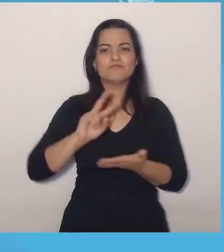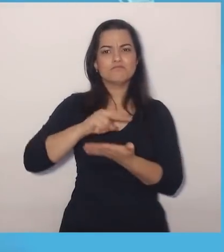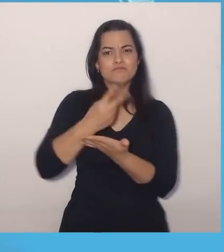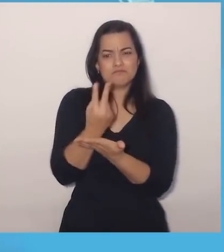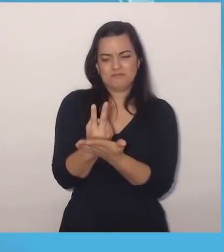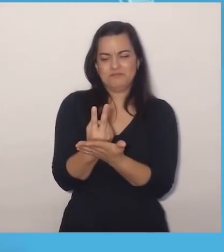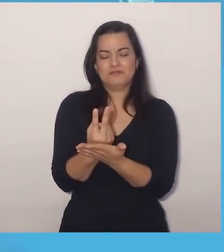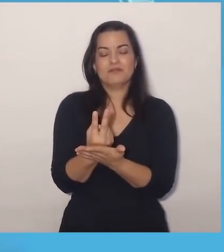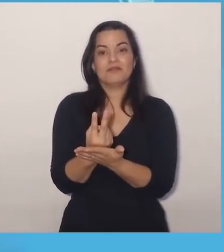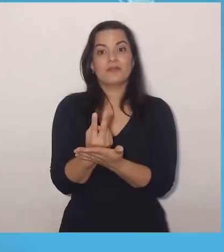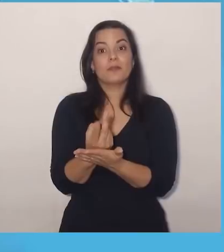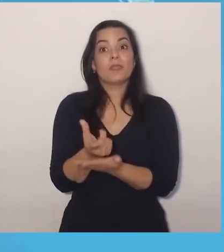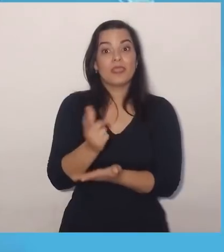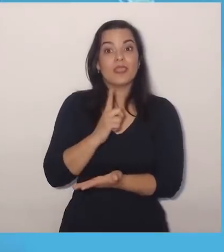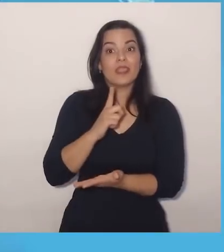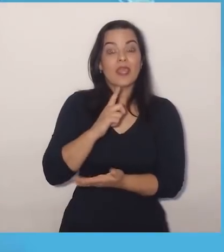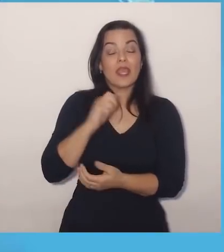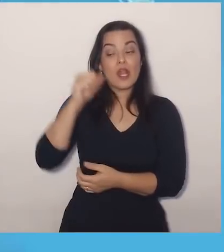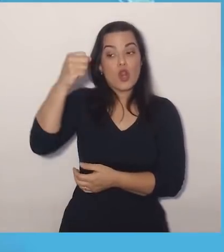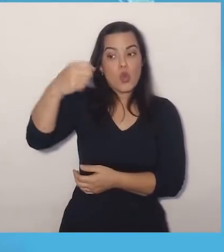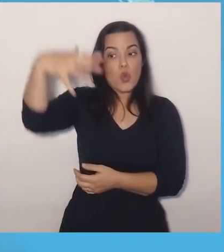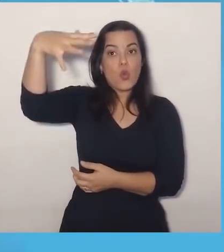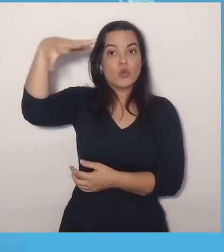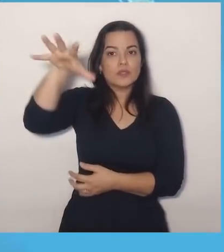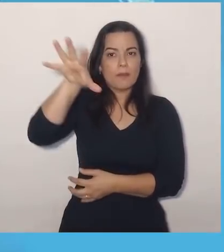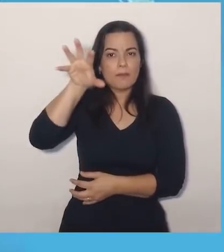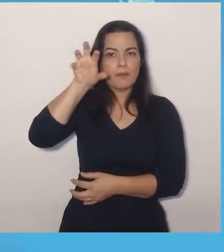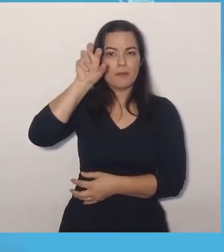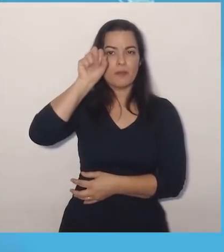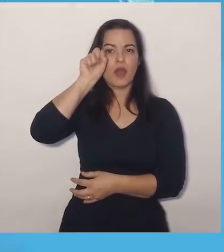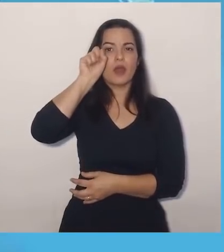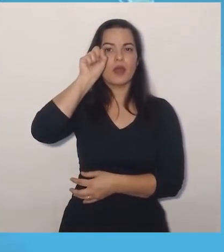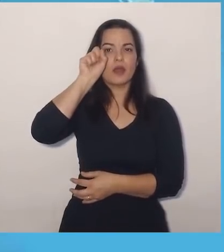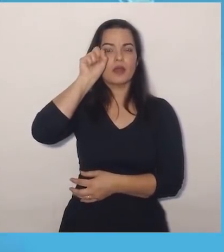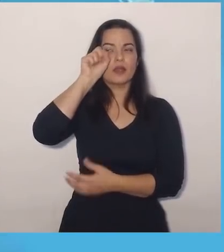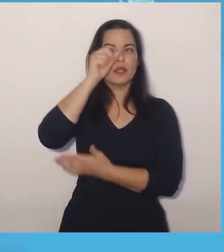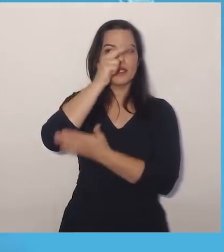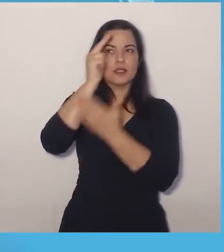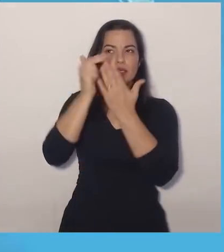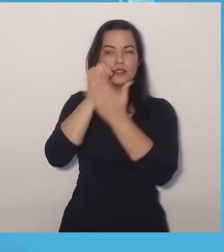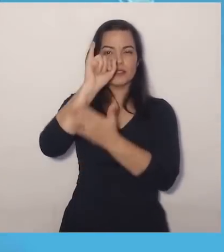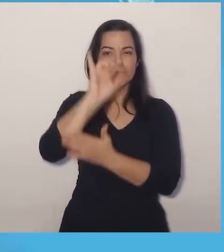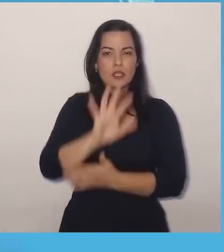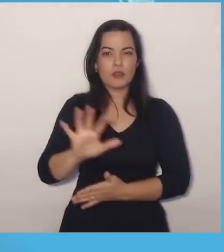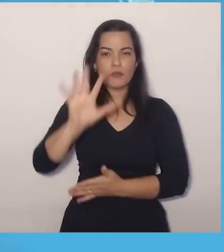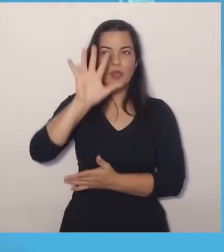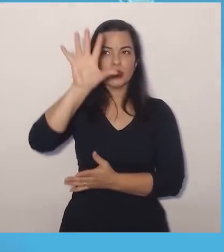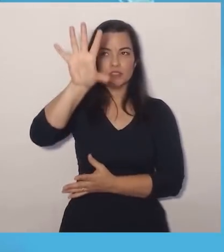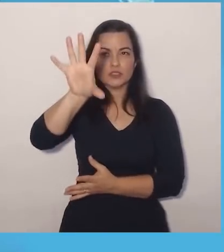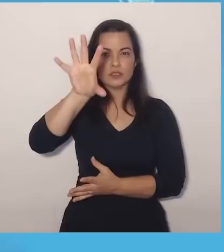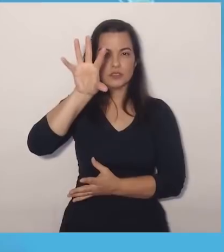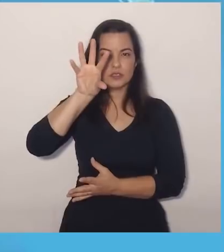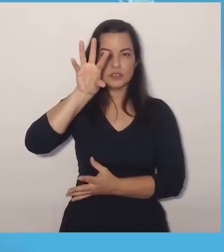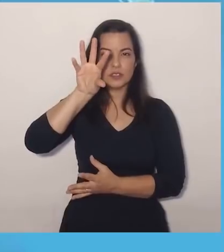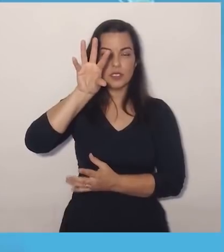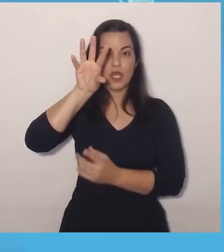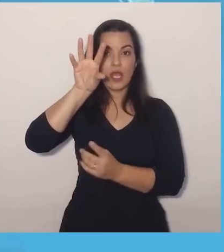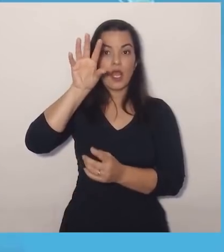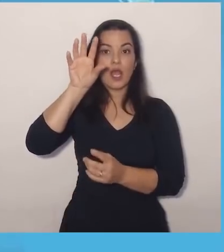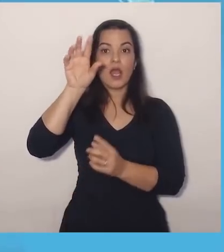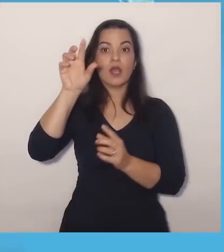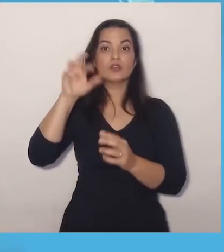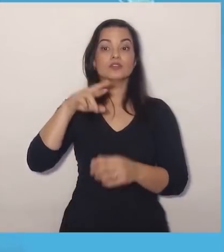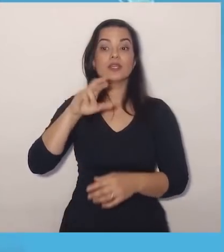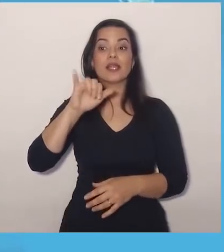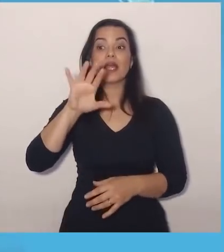Então, existe uma captação de luz que vai desenhar aí a imagem. Quando esses raios, eles se